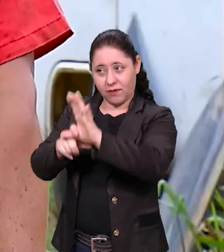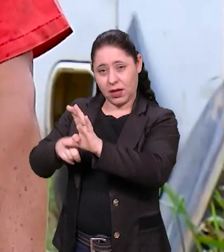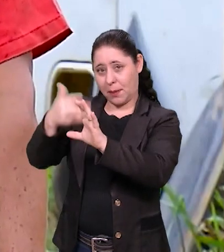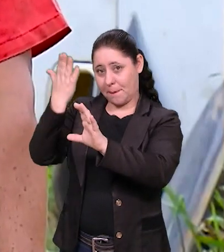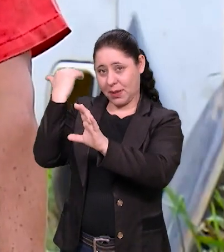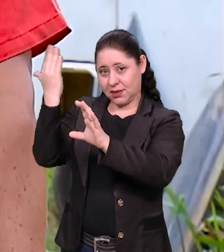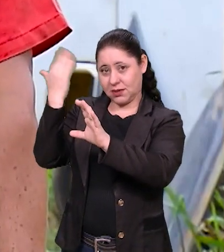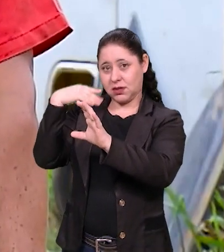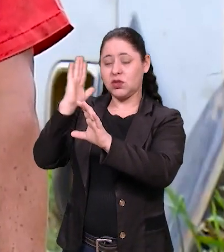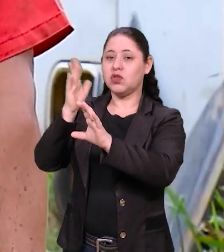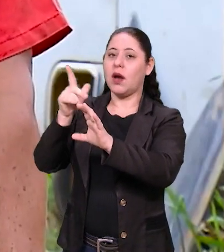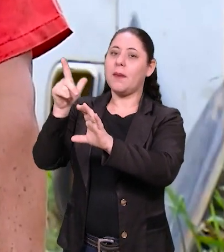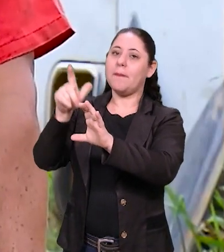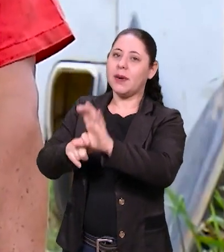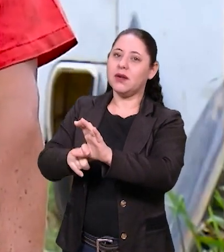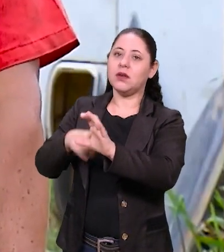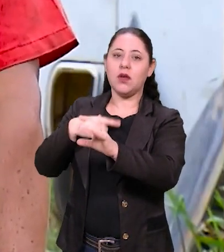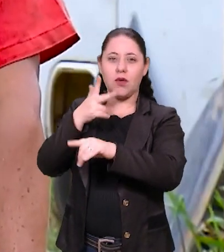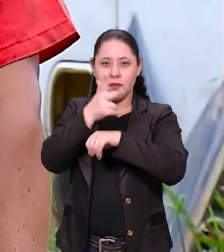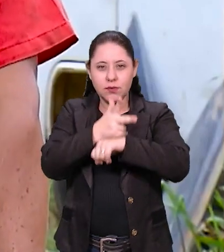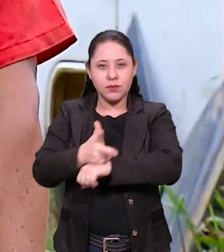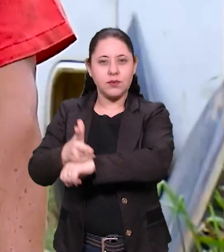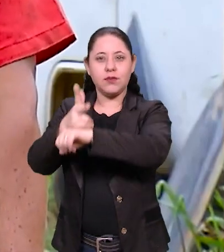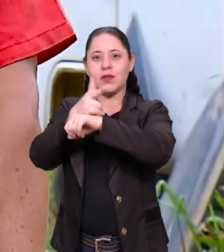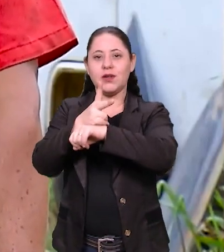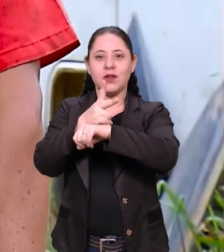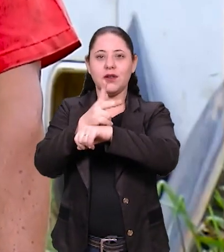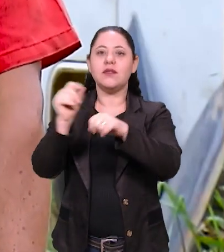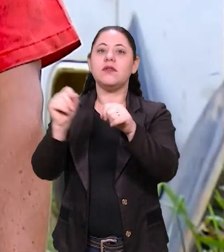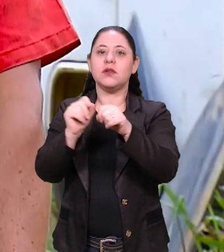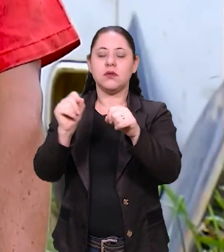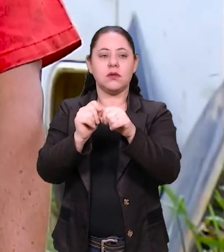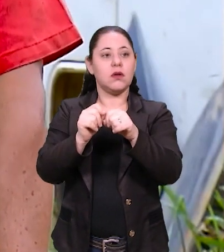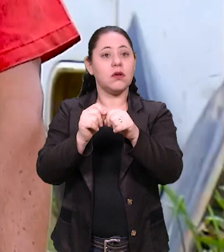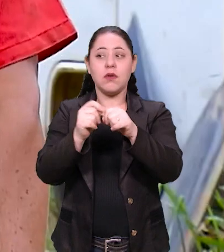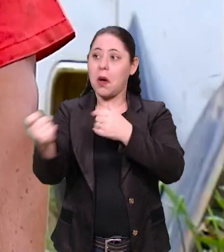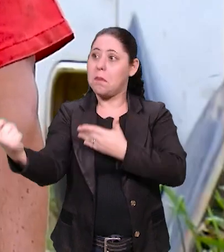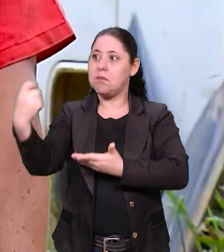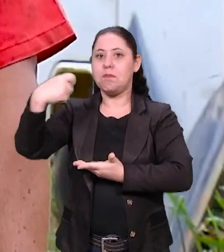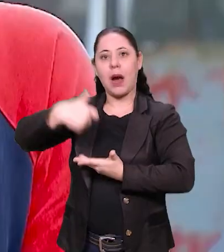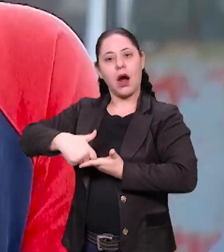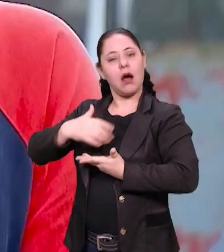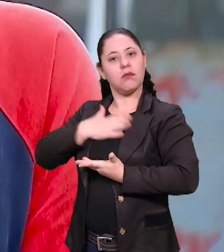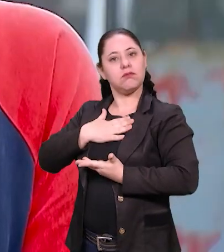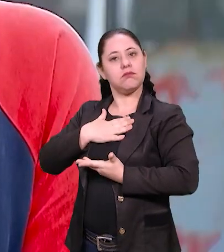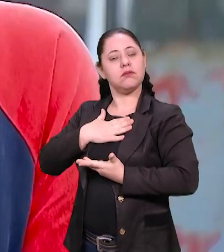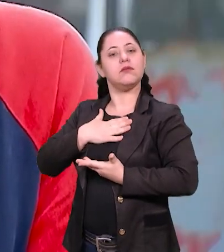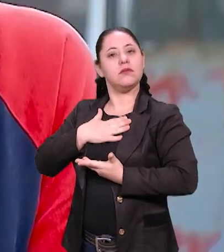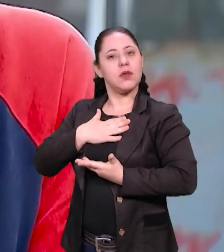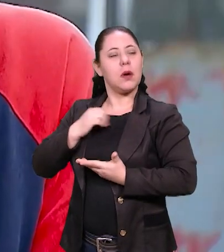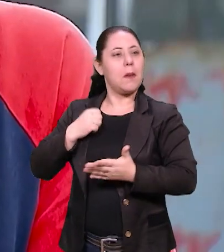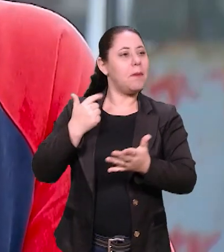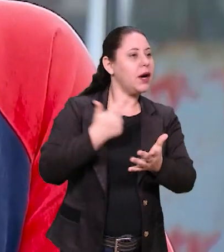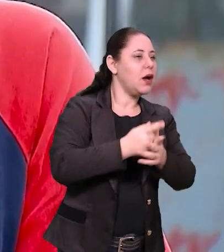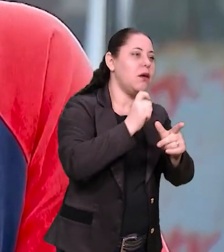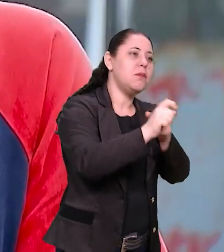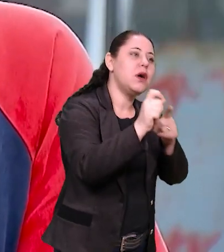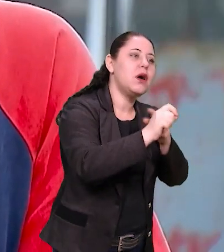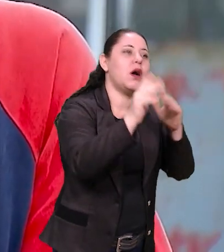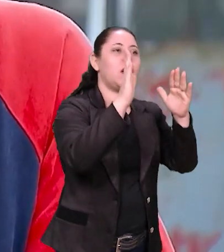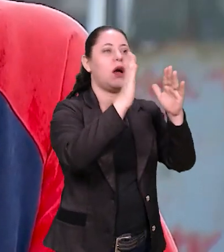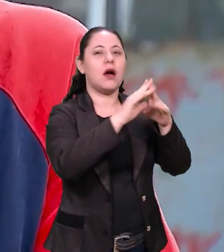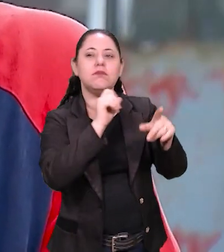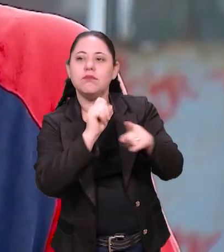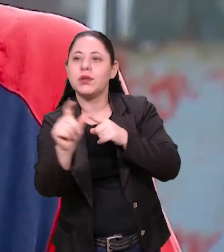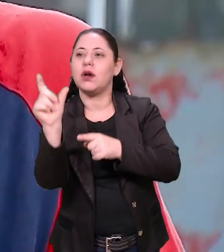devendo na época, que assistiram essas reportagens, fizeram questão de vir aqui me pagar, entendeu? Eu paguei aluguel, paguei